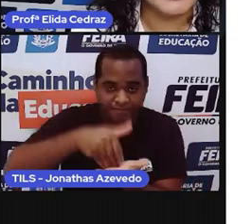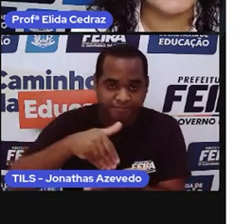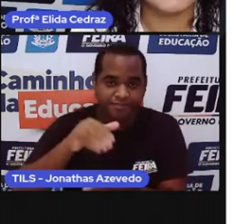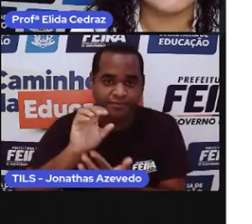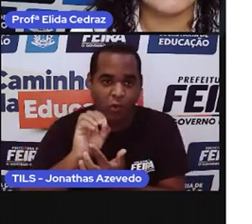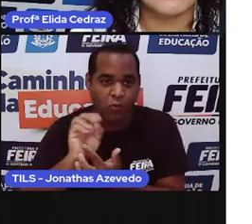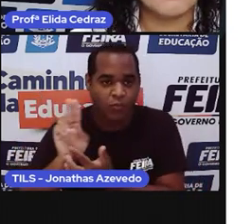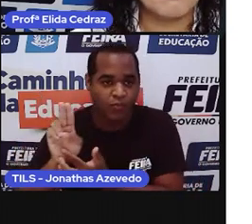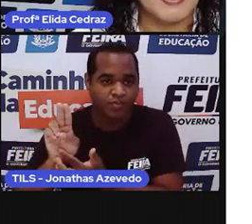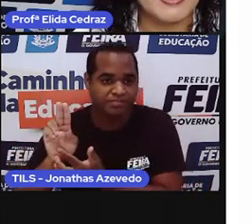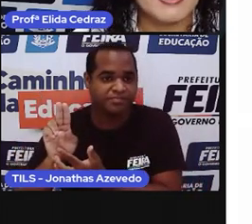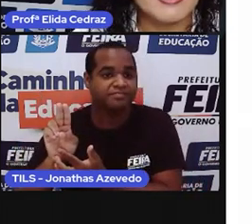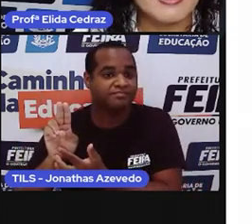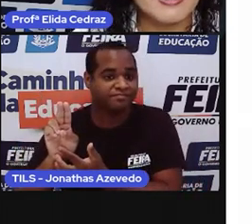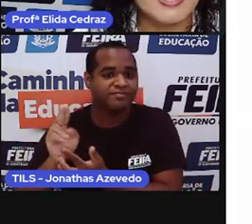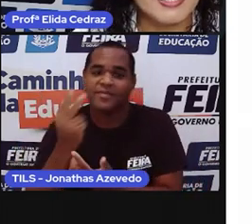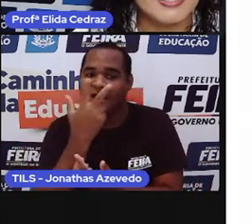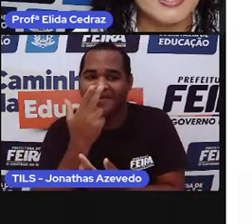terminação, olha,